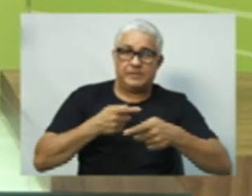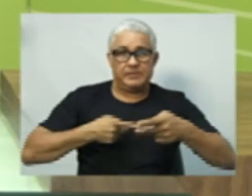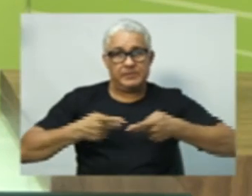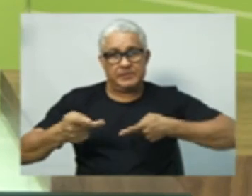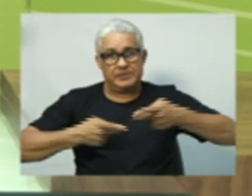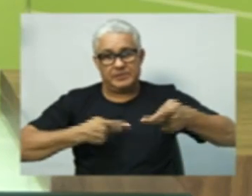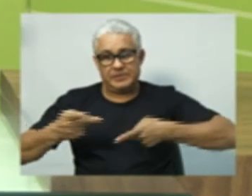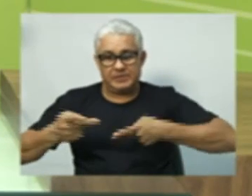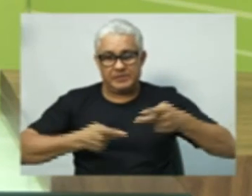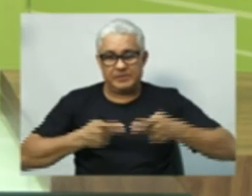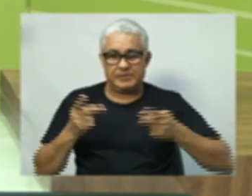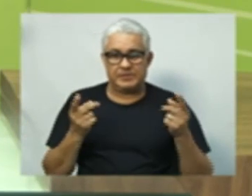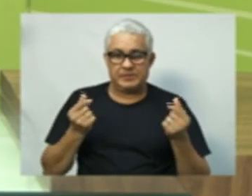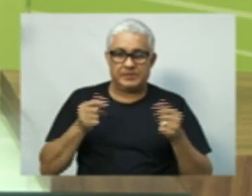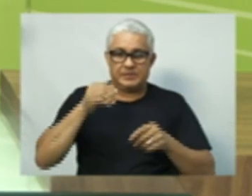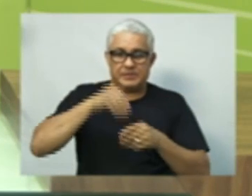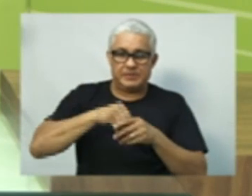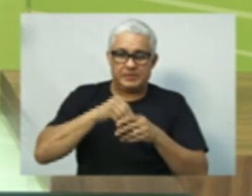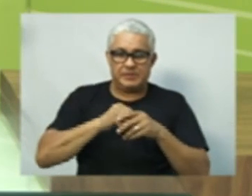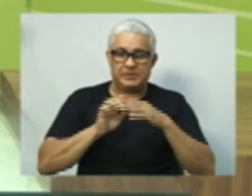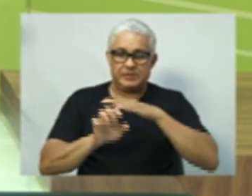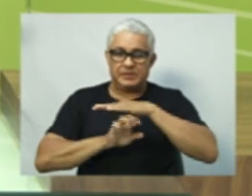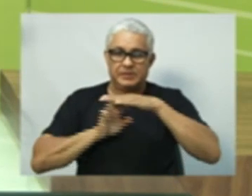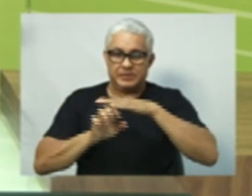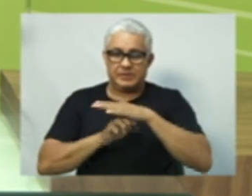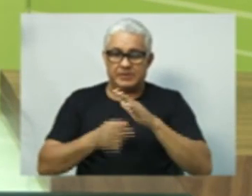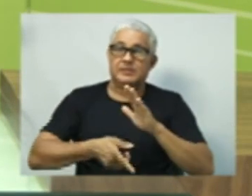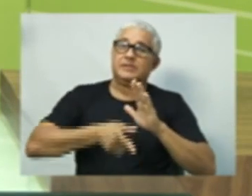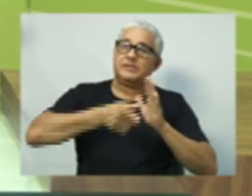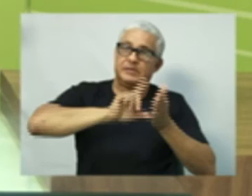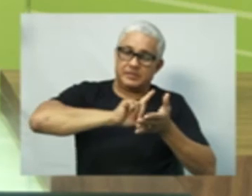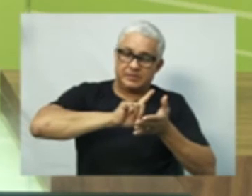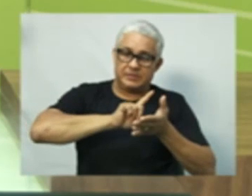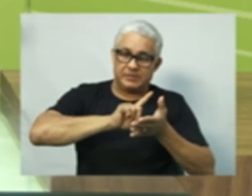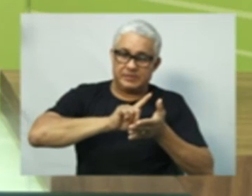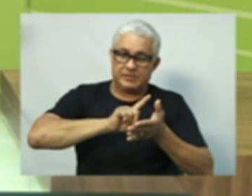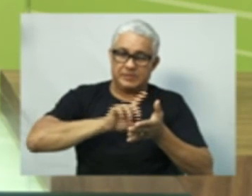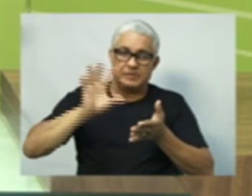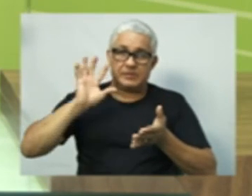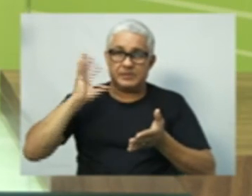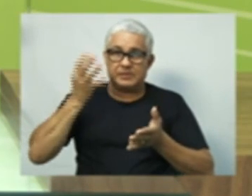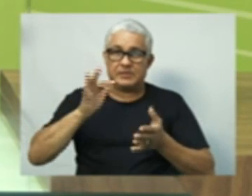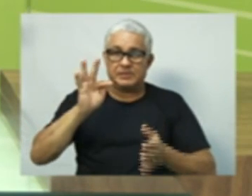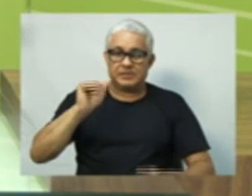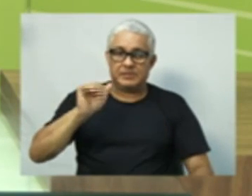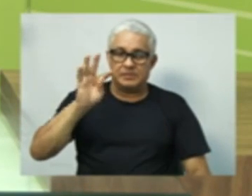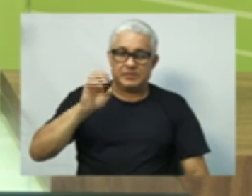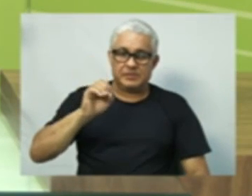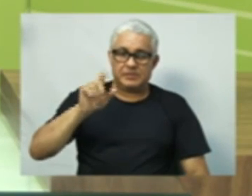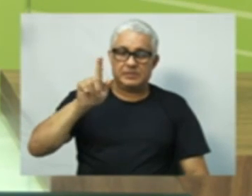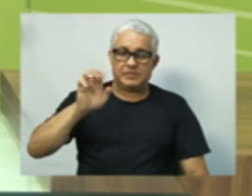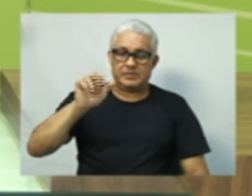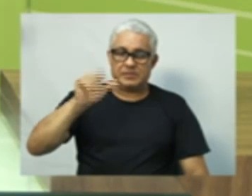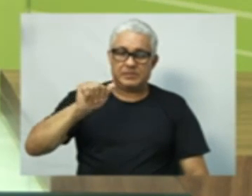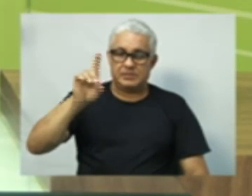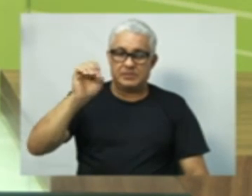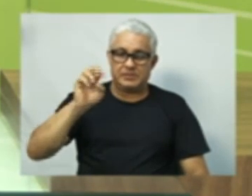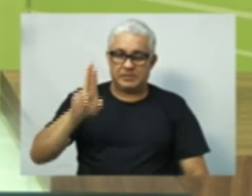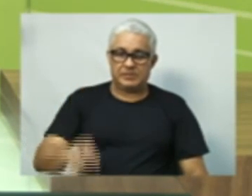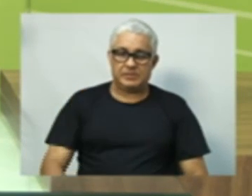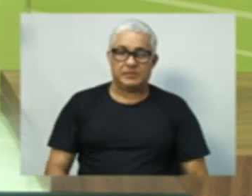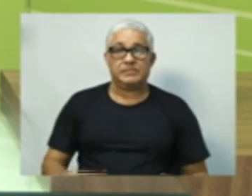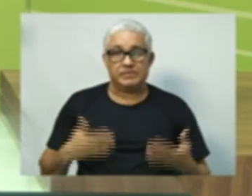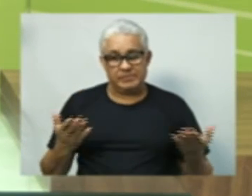planejamento tributário dentro da empresa, né, que é antes da ocorrência do fato gerador, com certeza nós vamos pagar menos imposto.